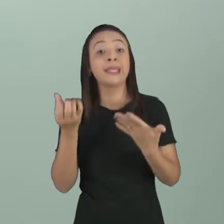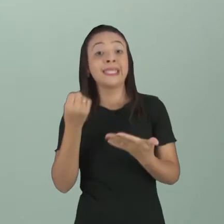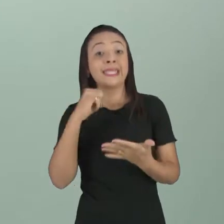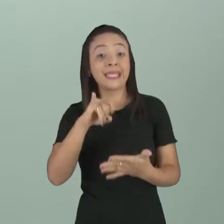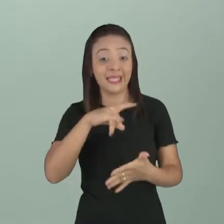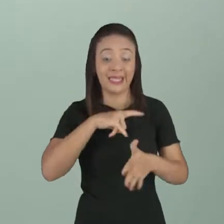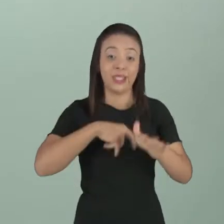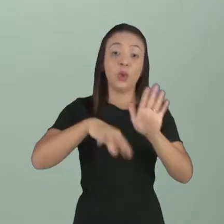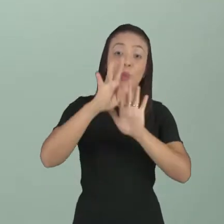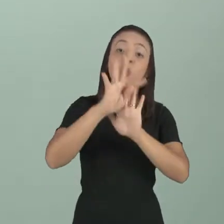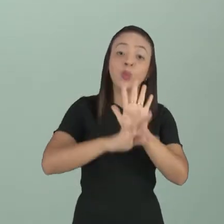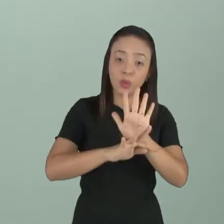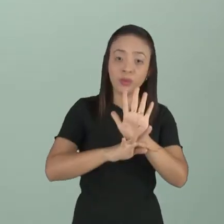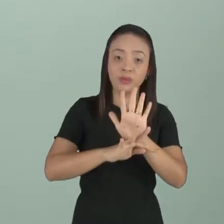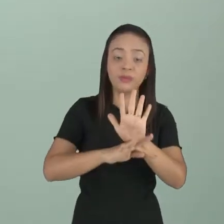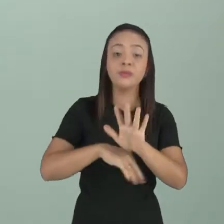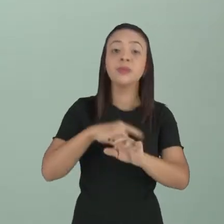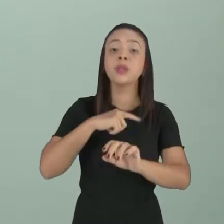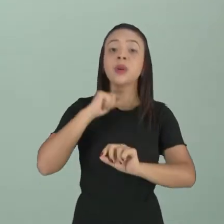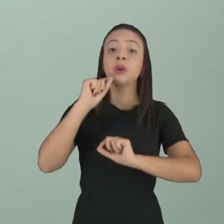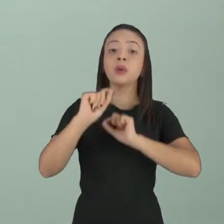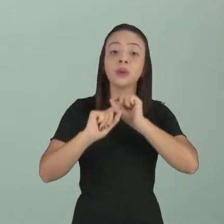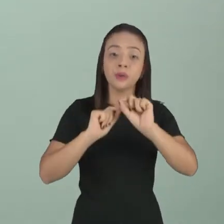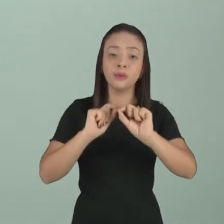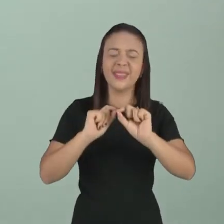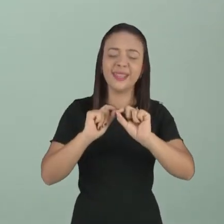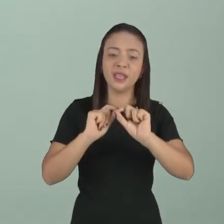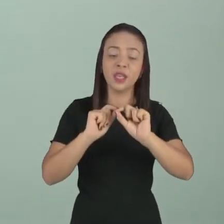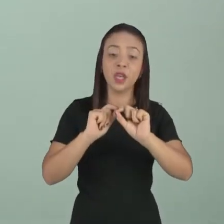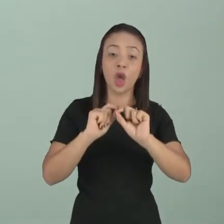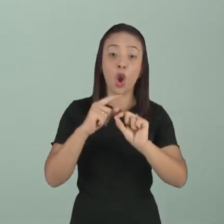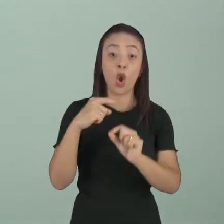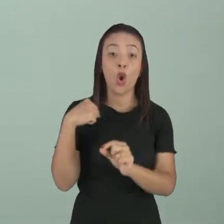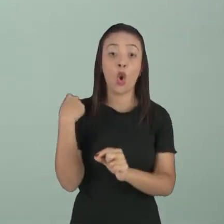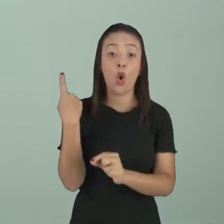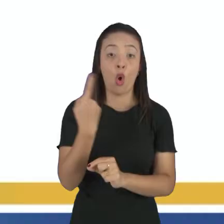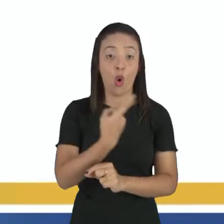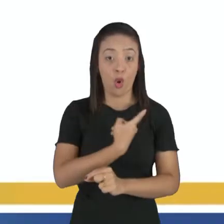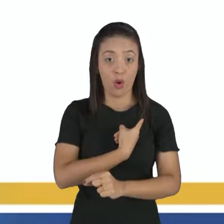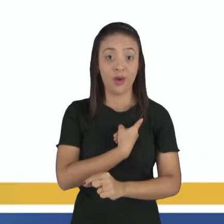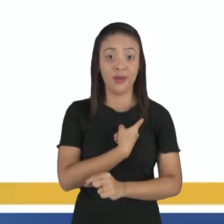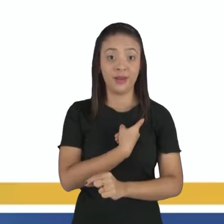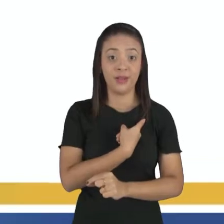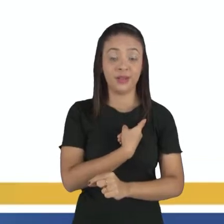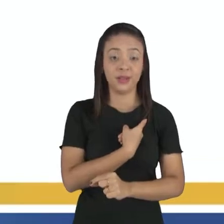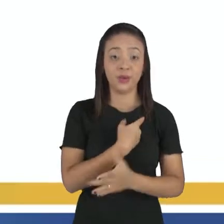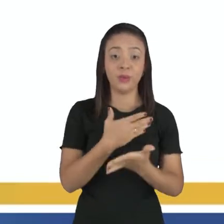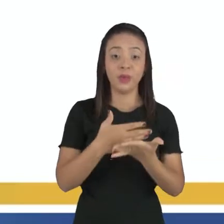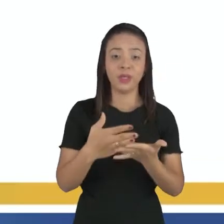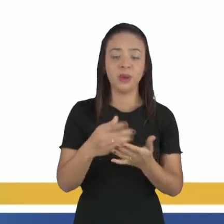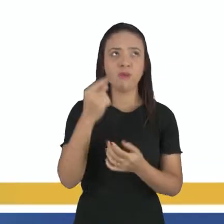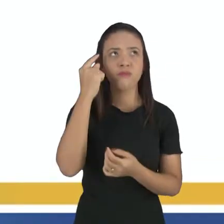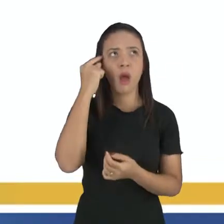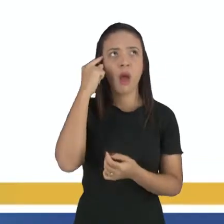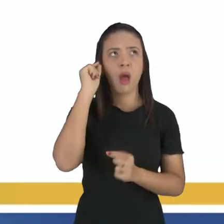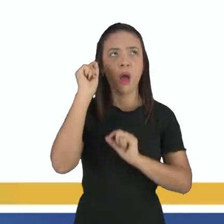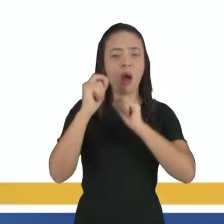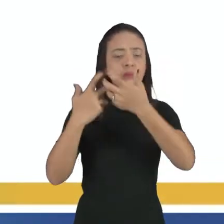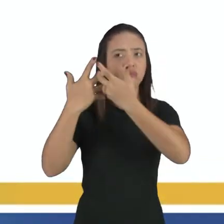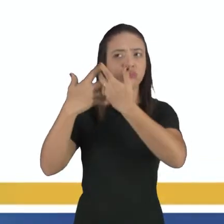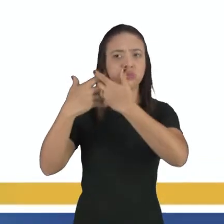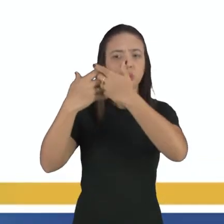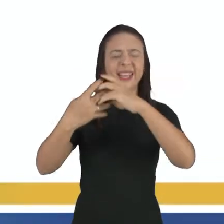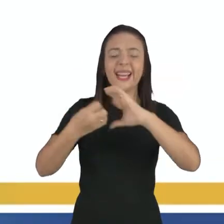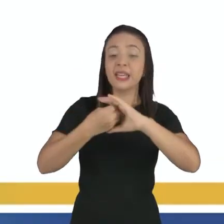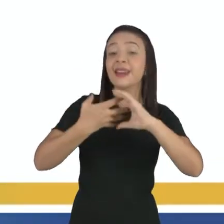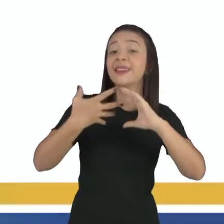um texto existe ele passa a trabalhar em nós o que algumas características